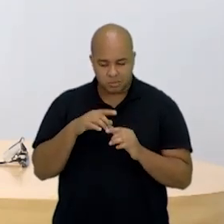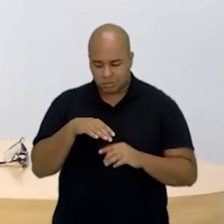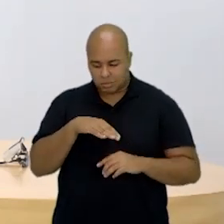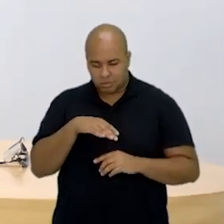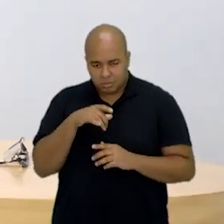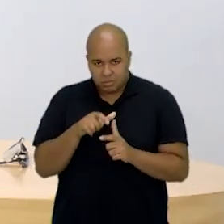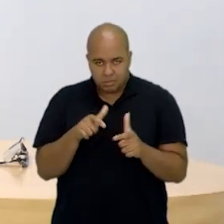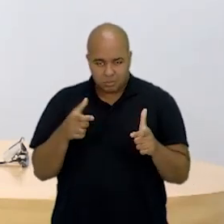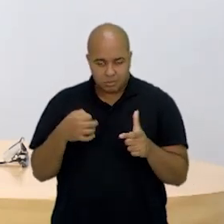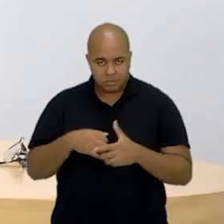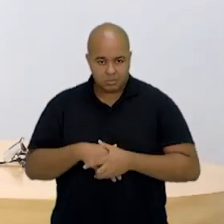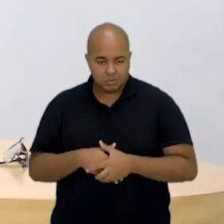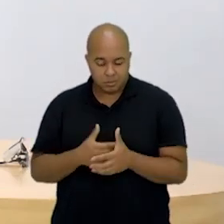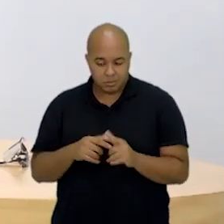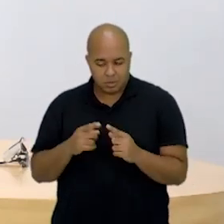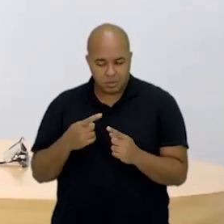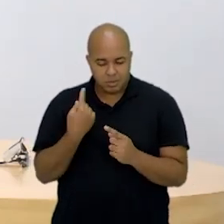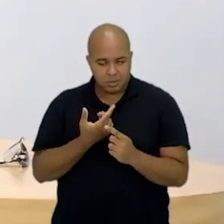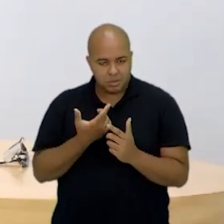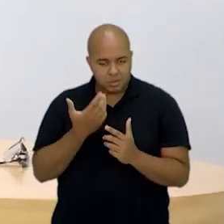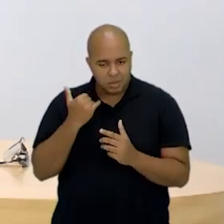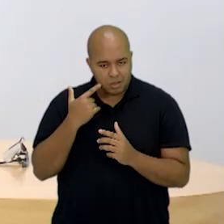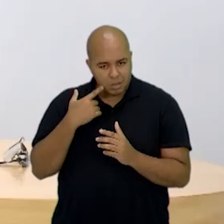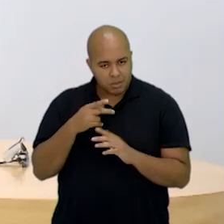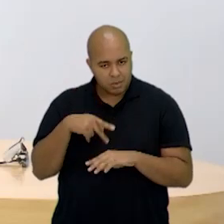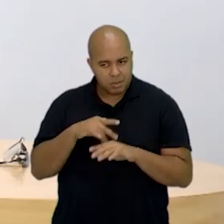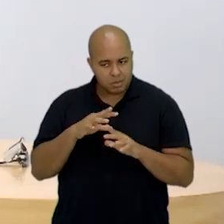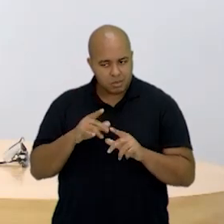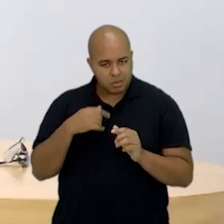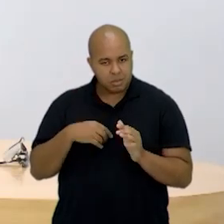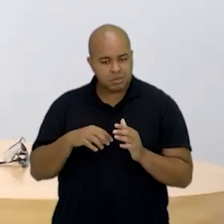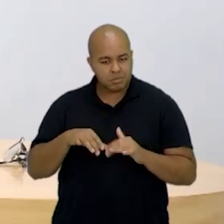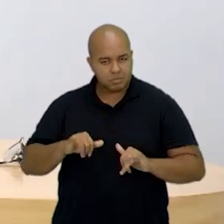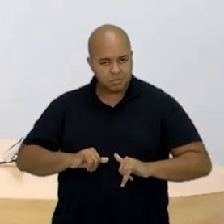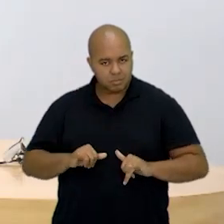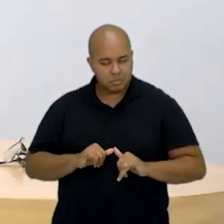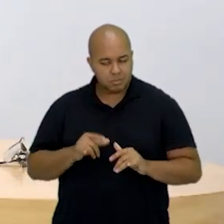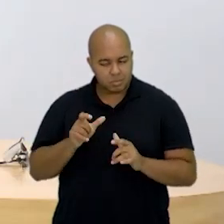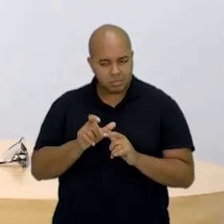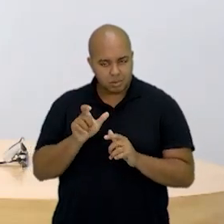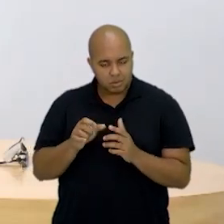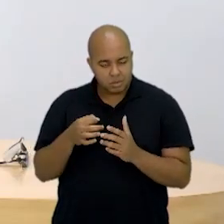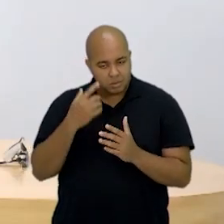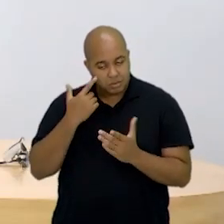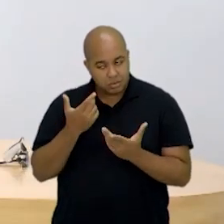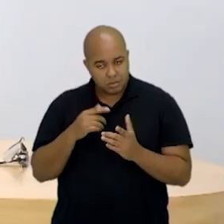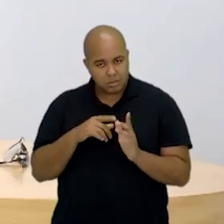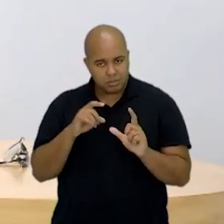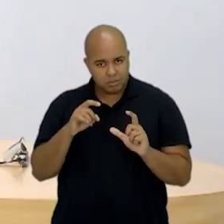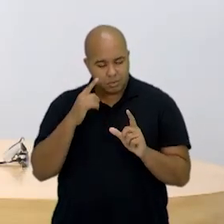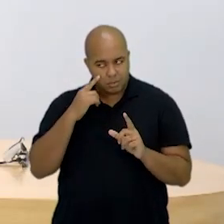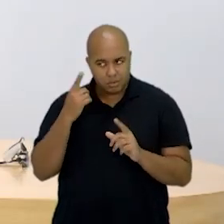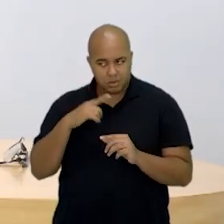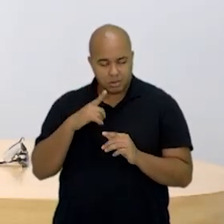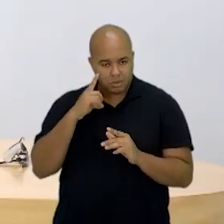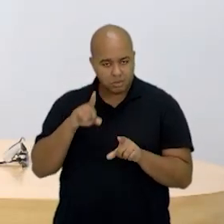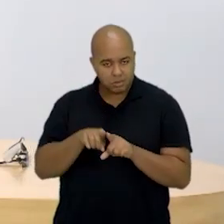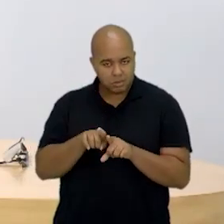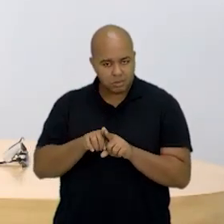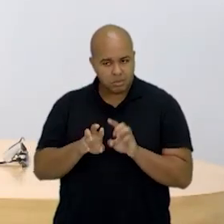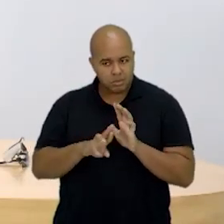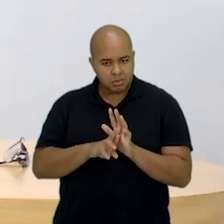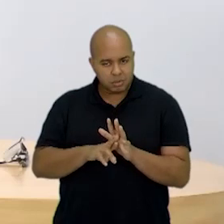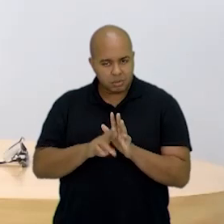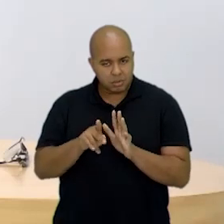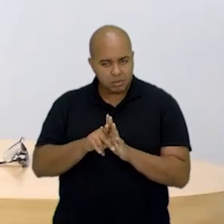grande mas a gente sabe que país todo acaba sofrendo com isso e nas fotos lá a gente teve uma